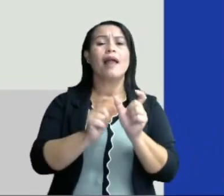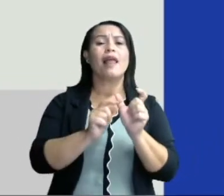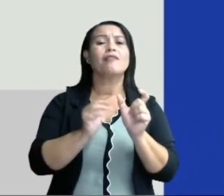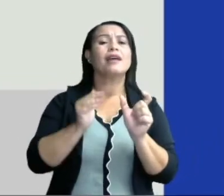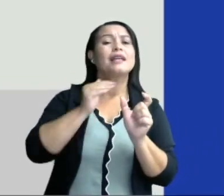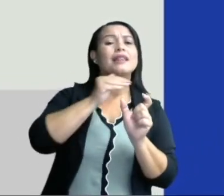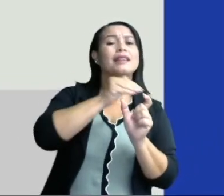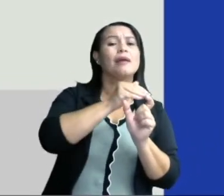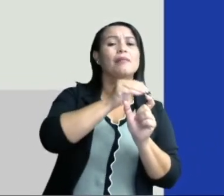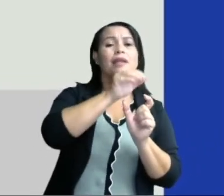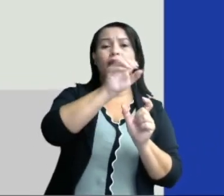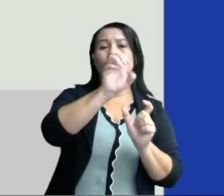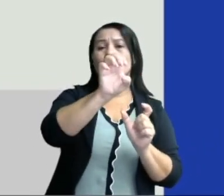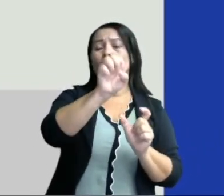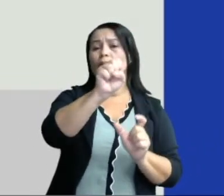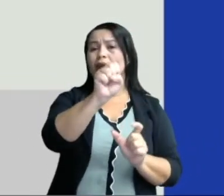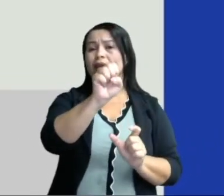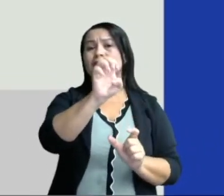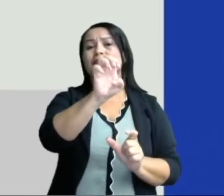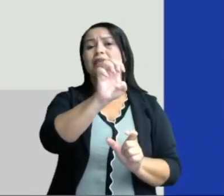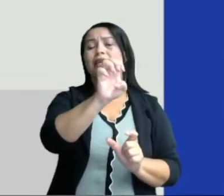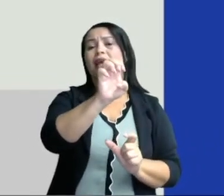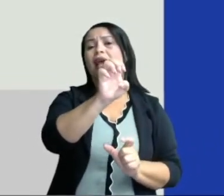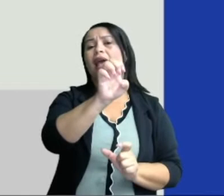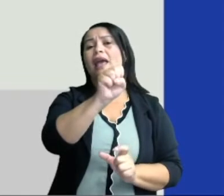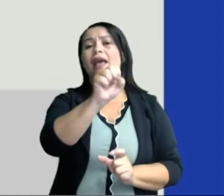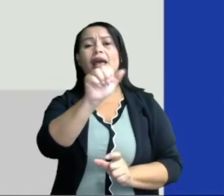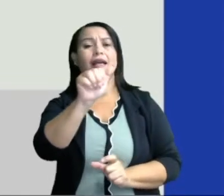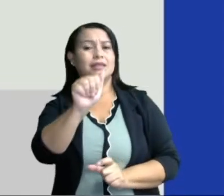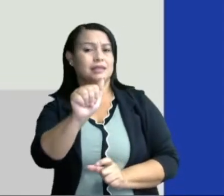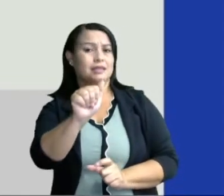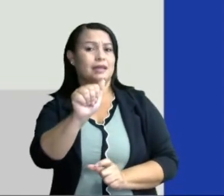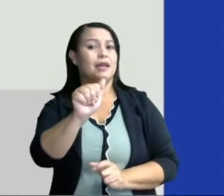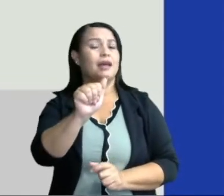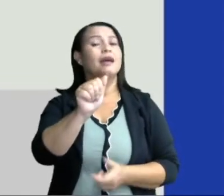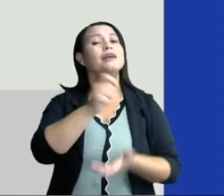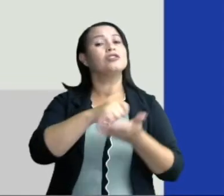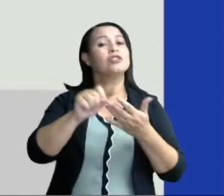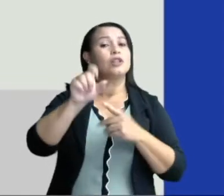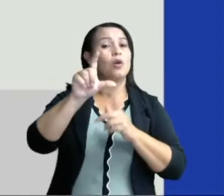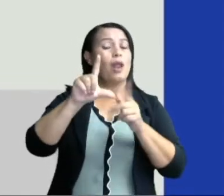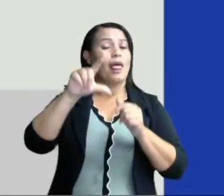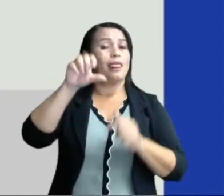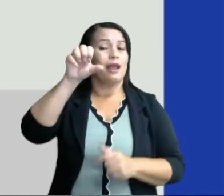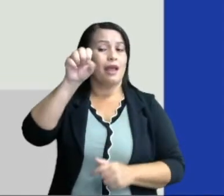terminam com ex, esa, escrita com S.